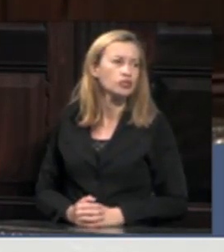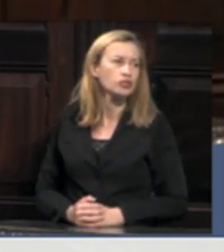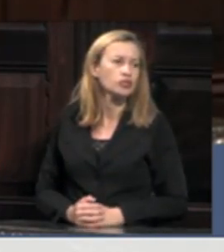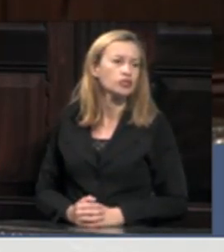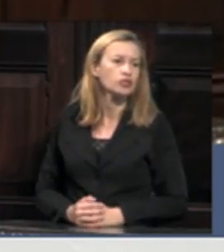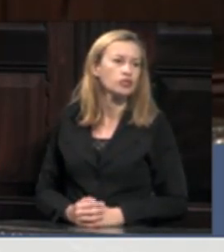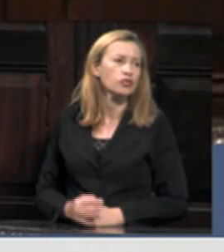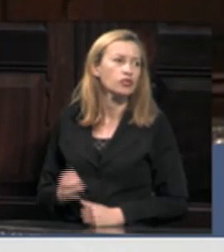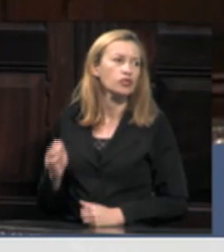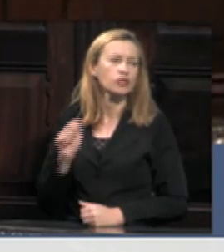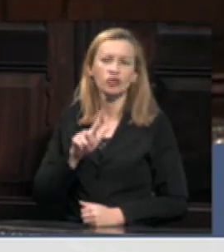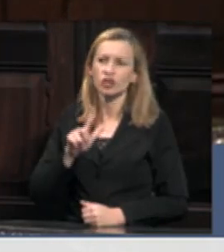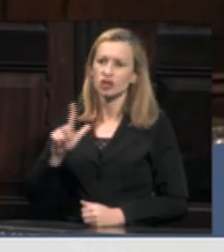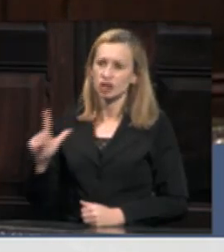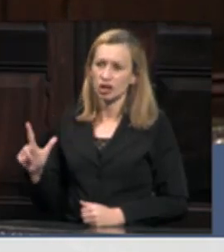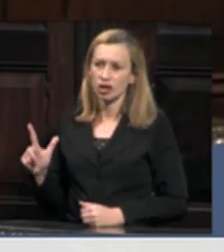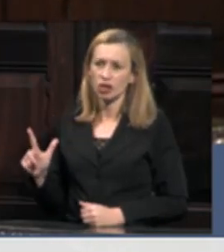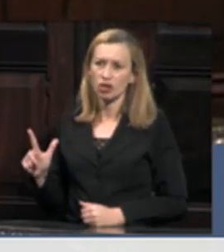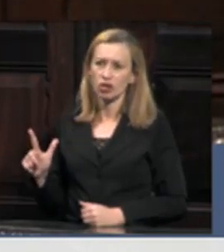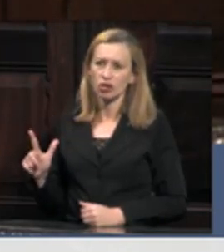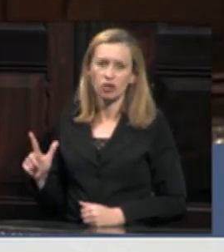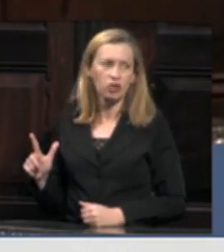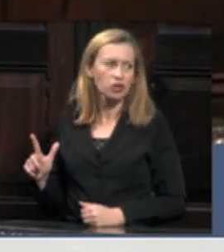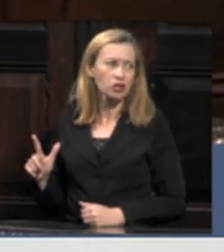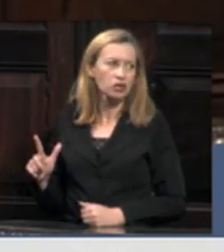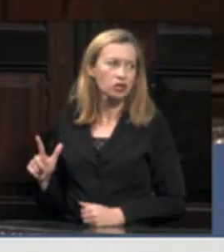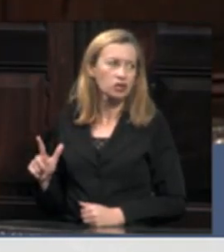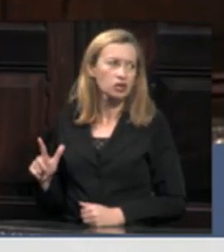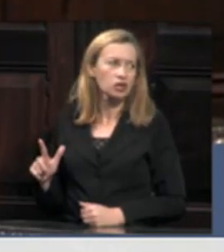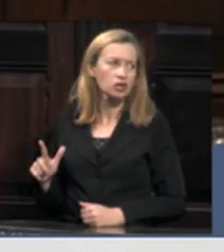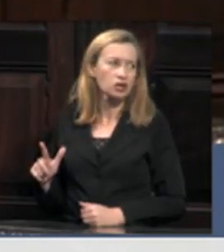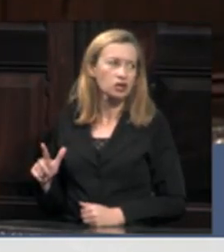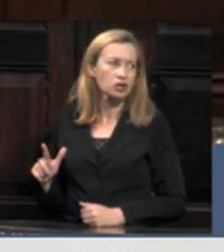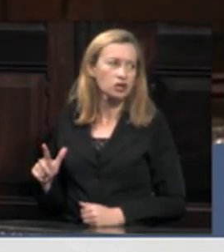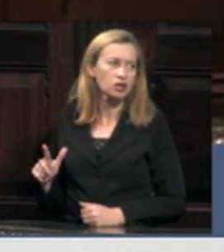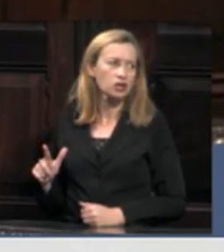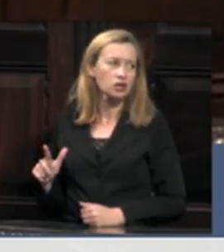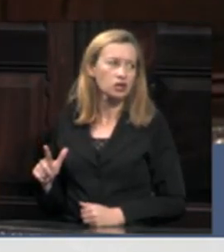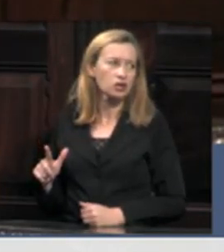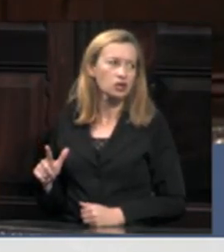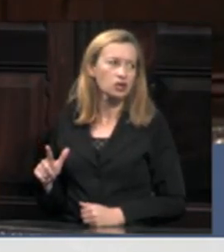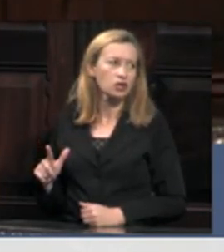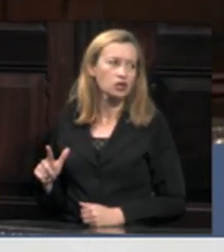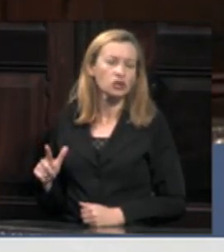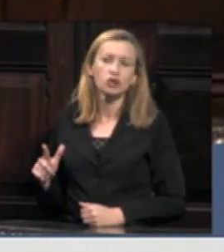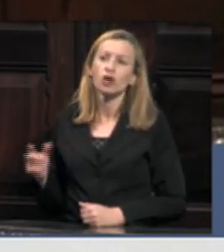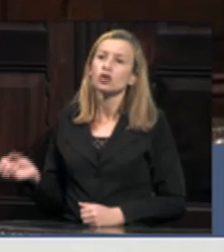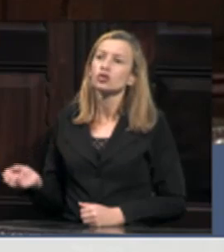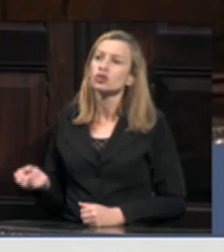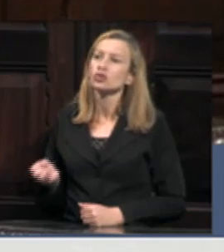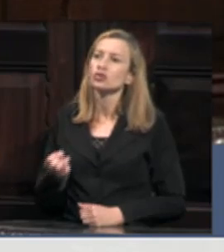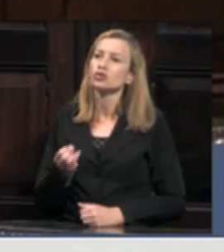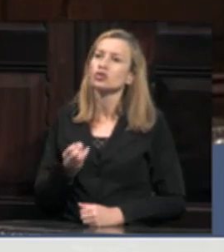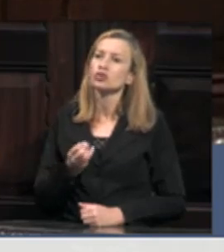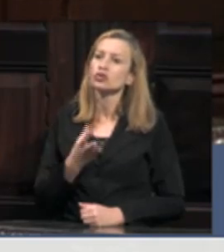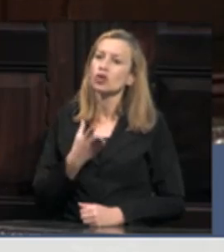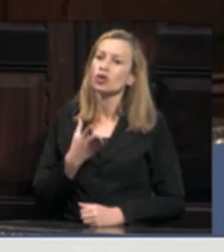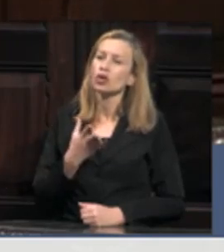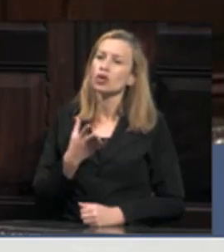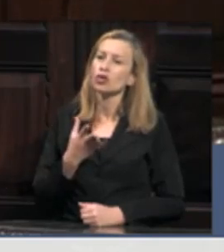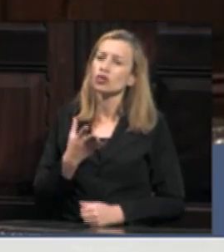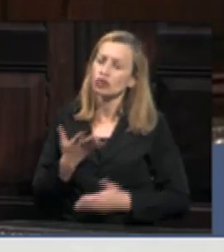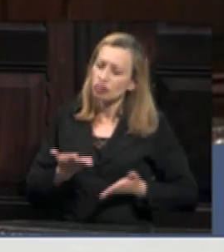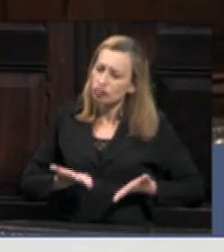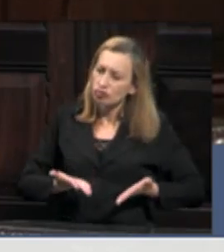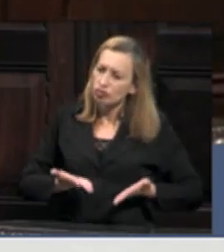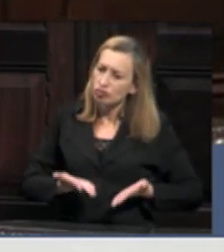fiscais como forma de tentar estimular novos ciclos de industrialização. E